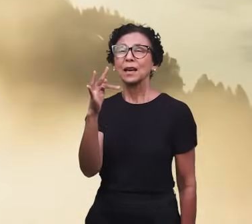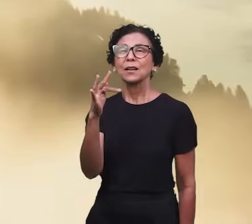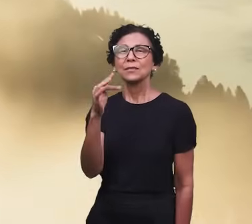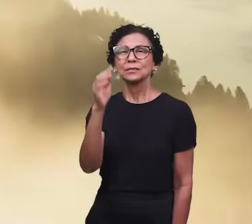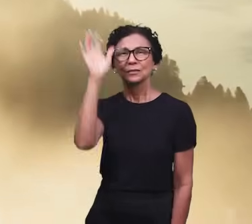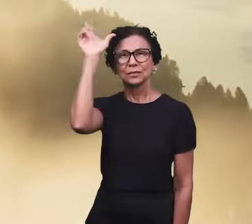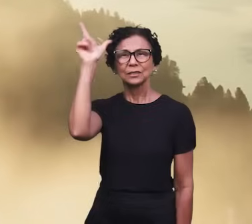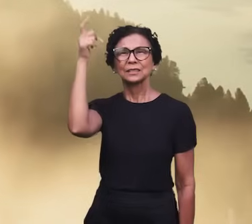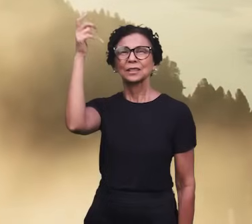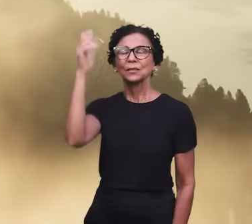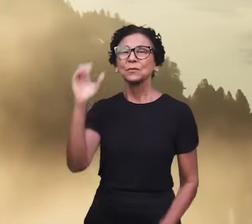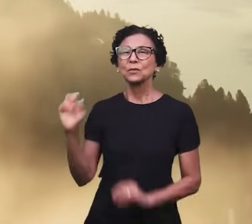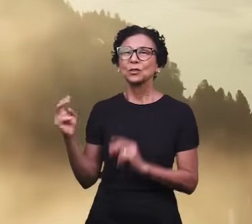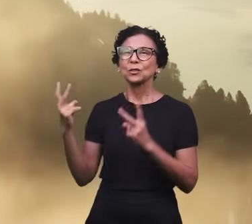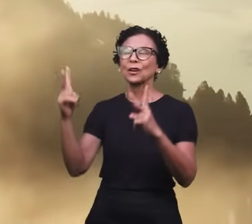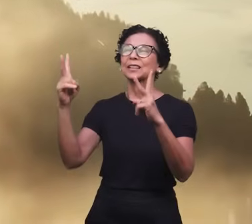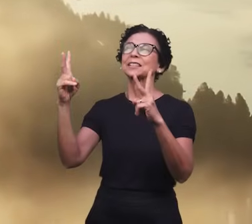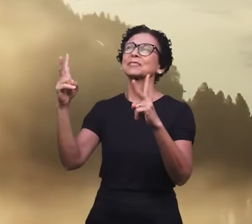dará.